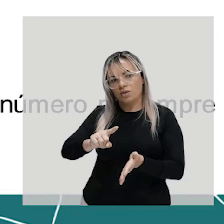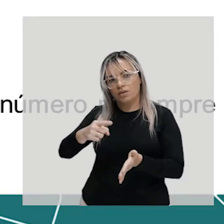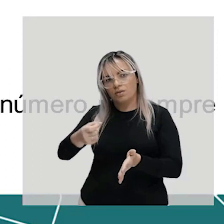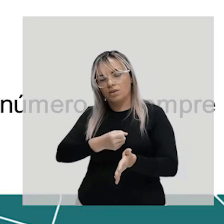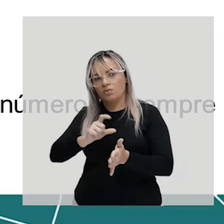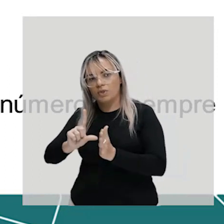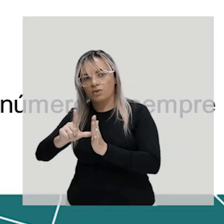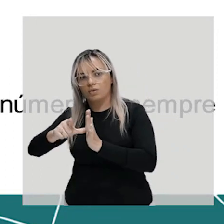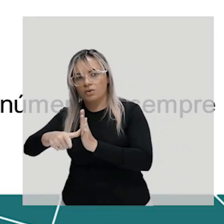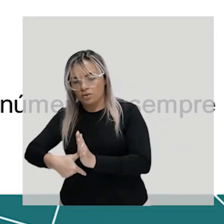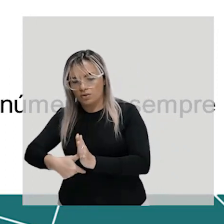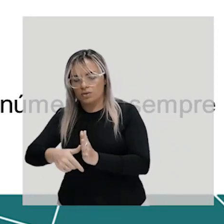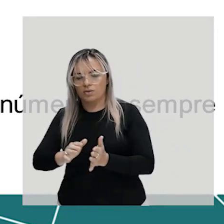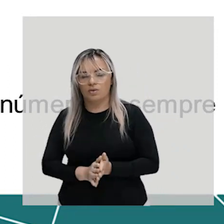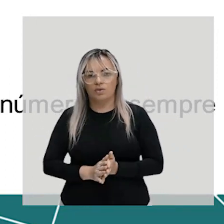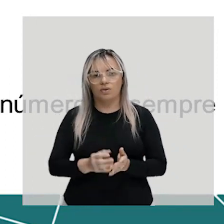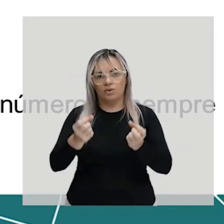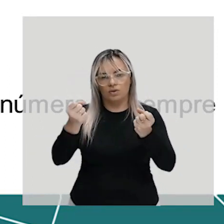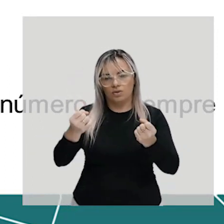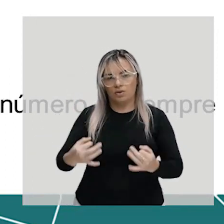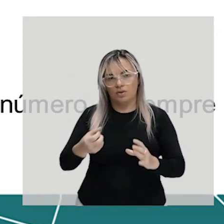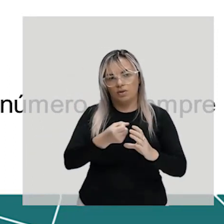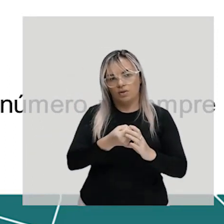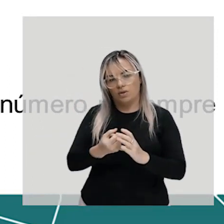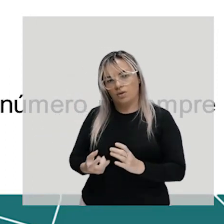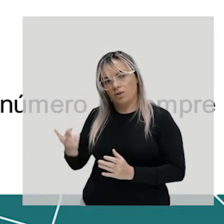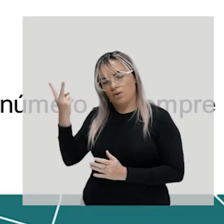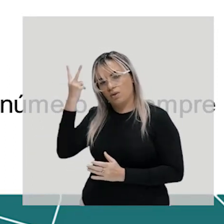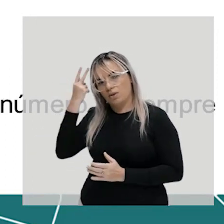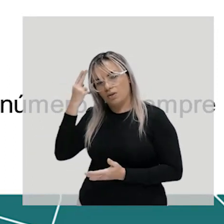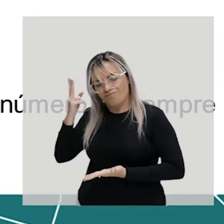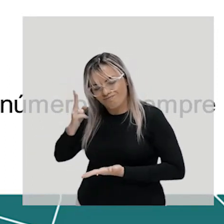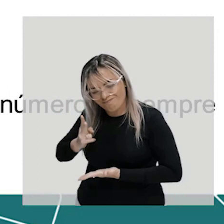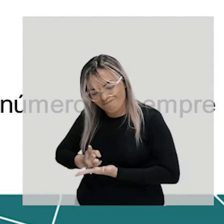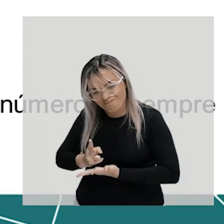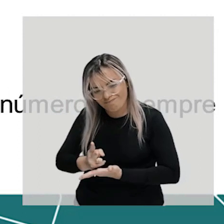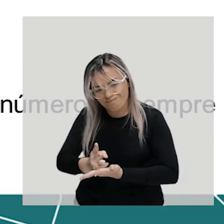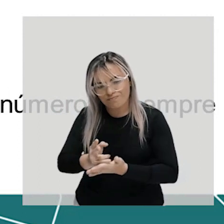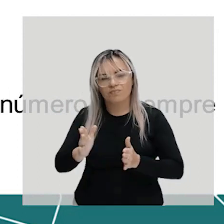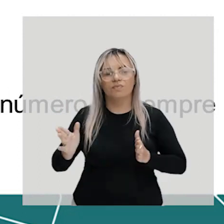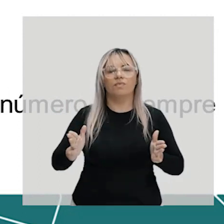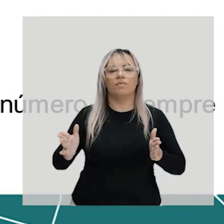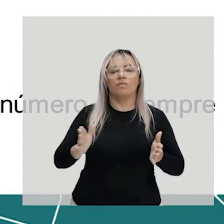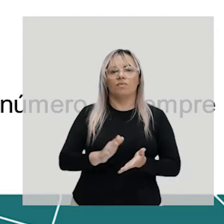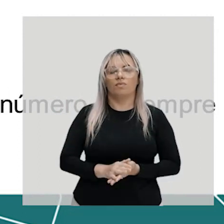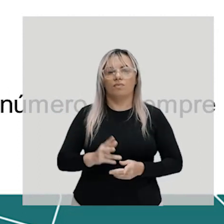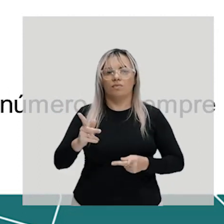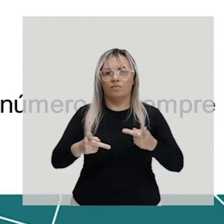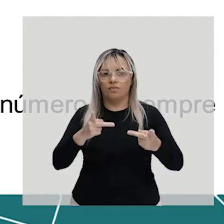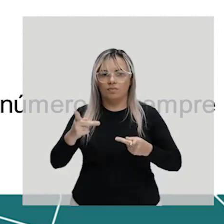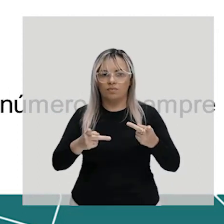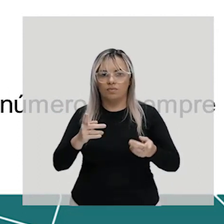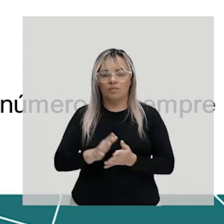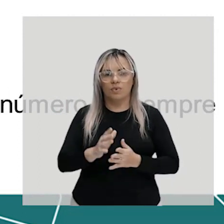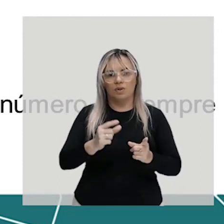definição praticamente do conjunto dos números naturais que é infinito e ordenado né então palavrinhas